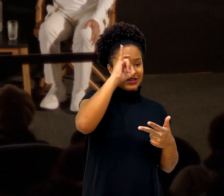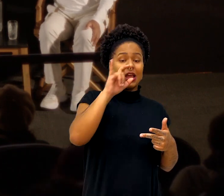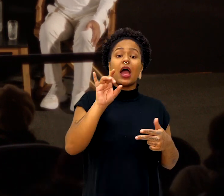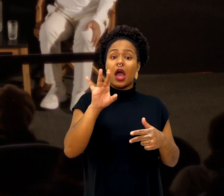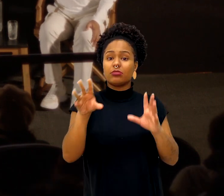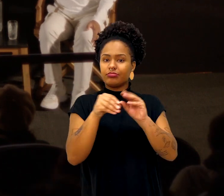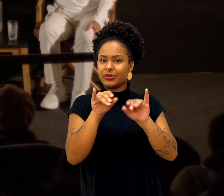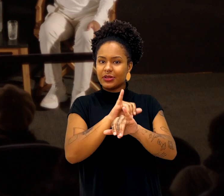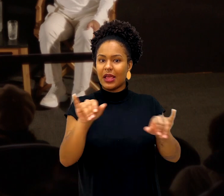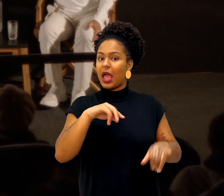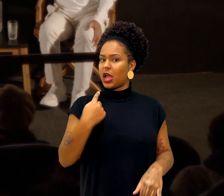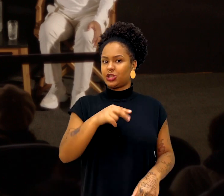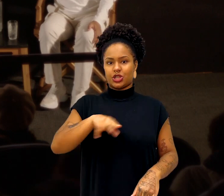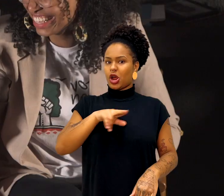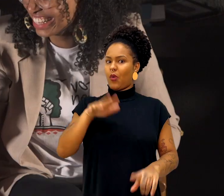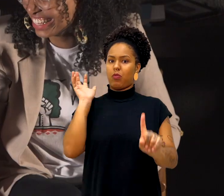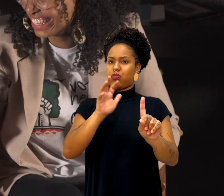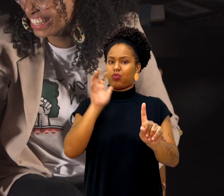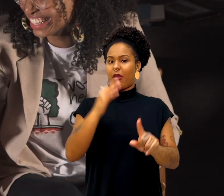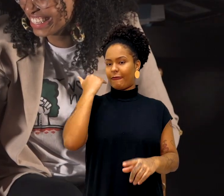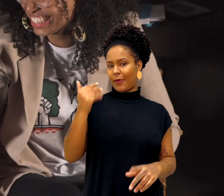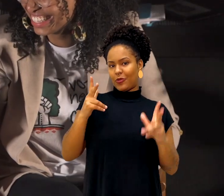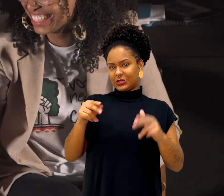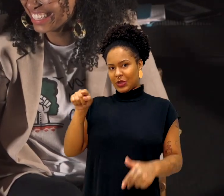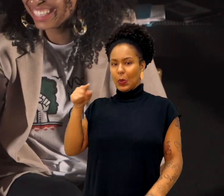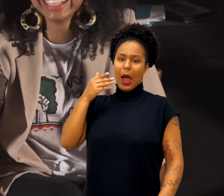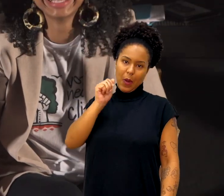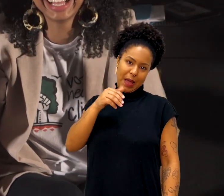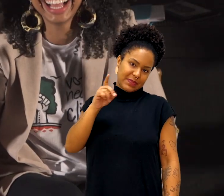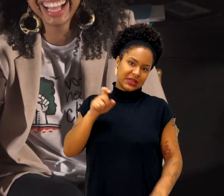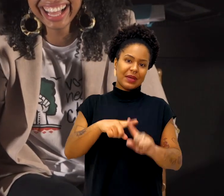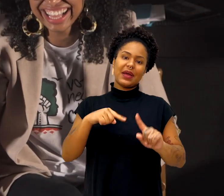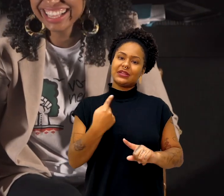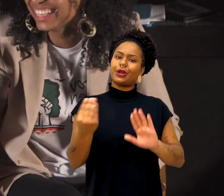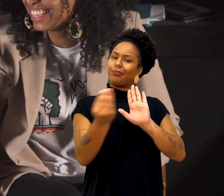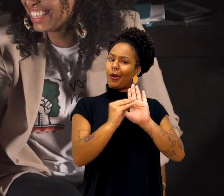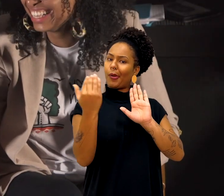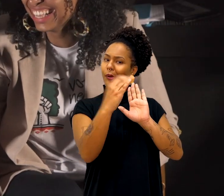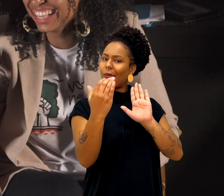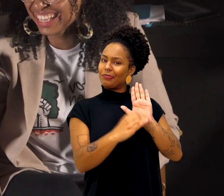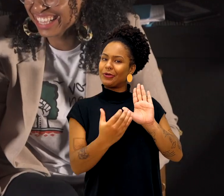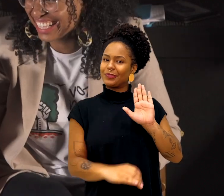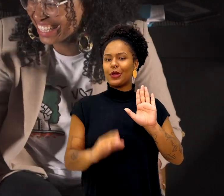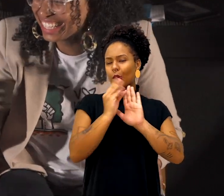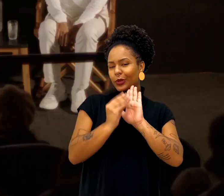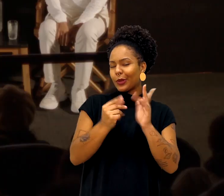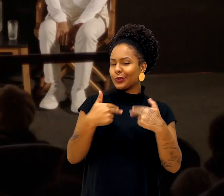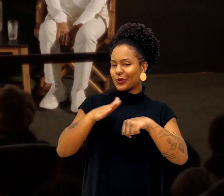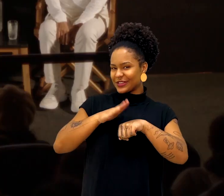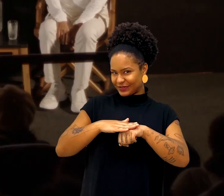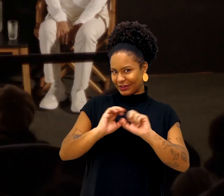Só um recado, a gente não é influencer famoso como a Amanda, mas a gente posta uns conteúdinhos, umas coisas que a gente faz, né?